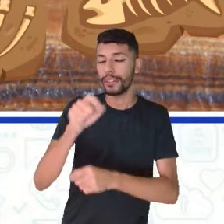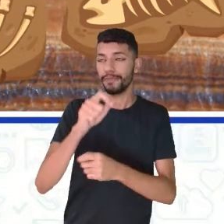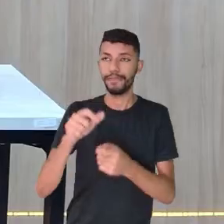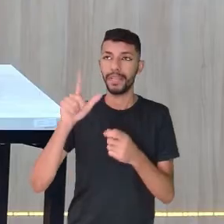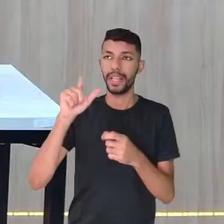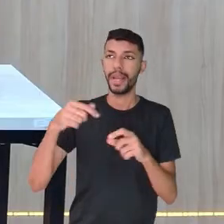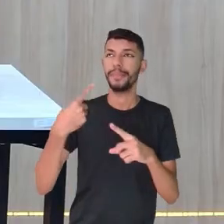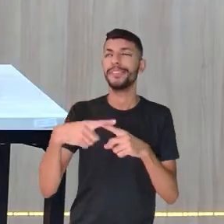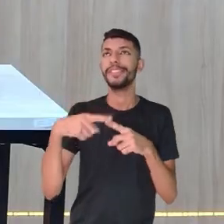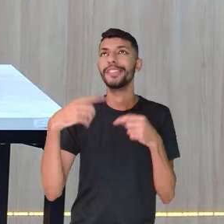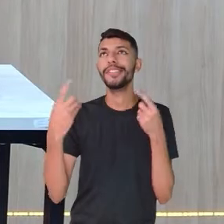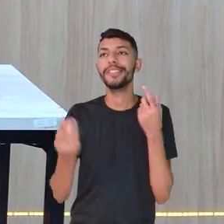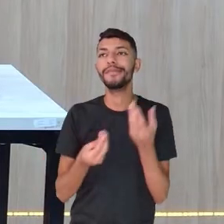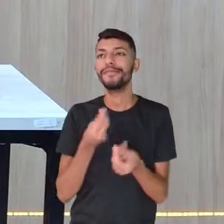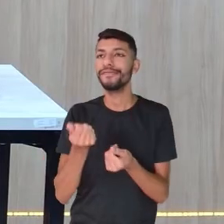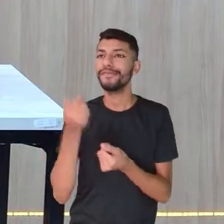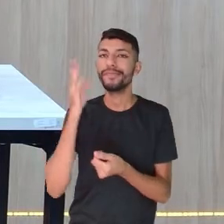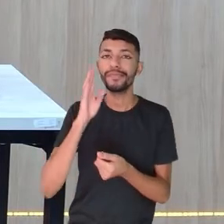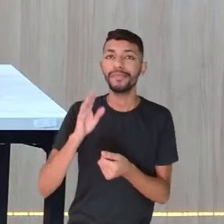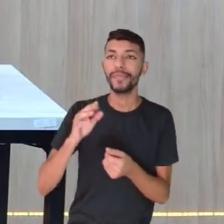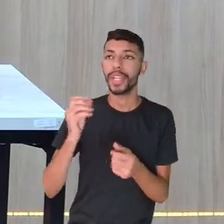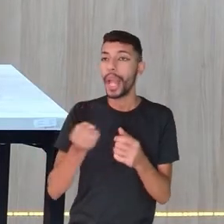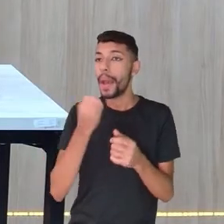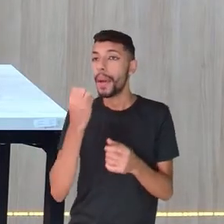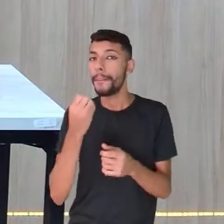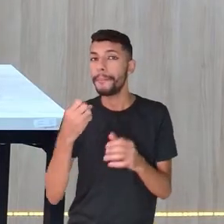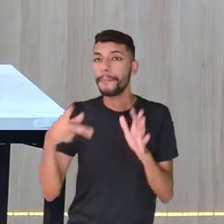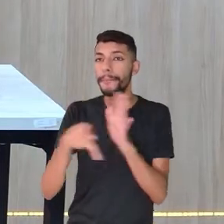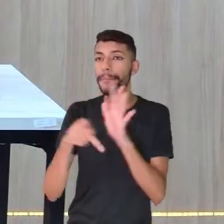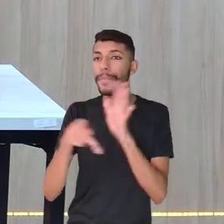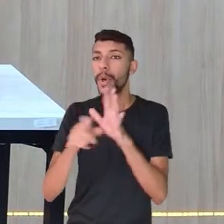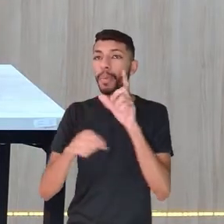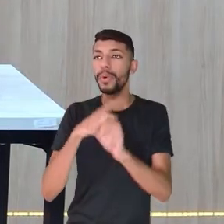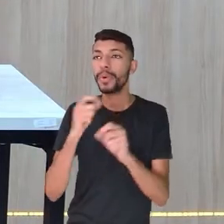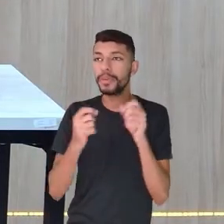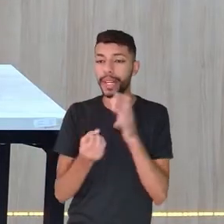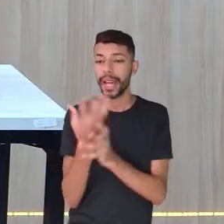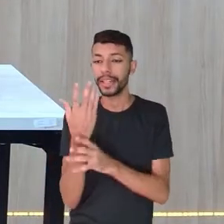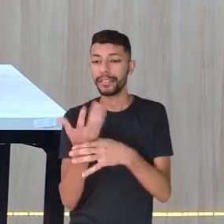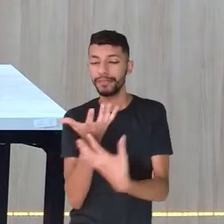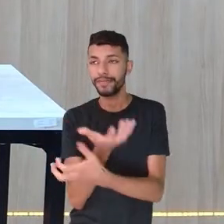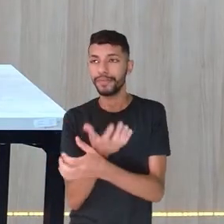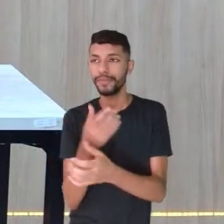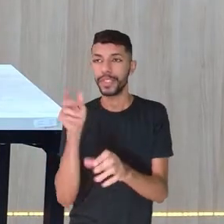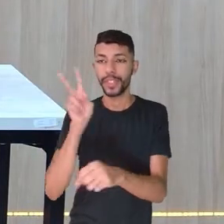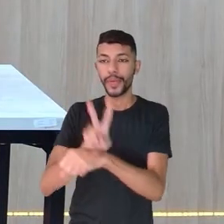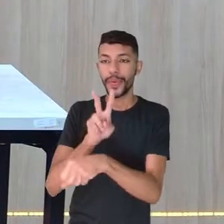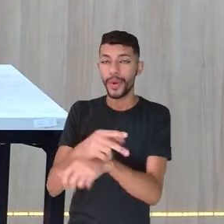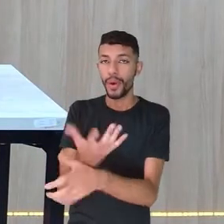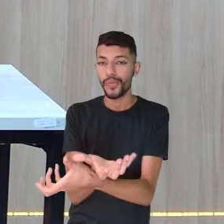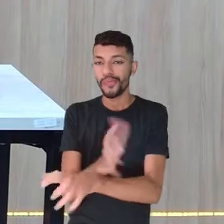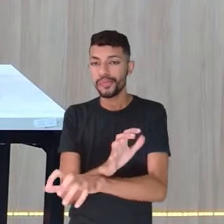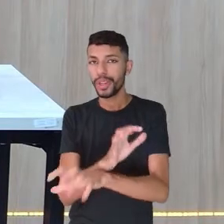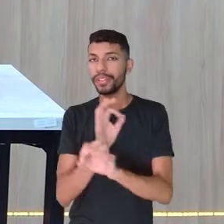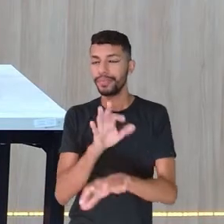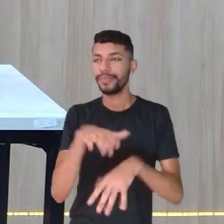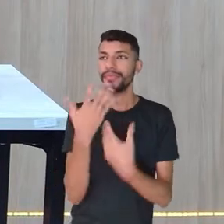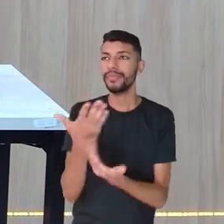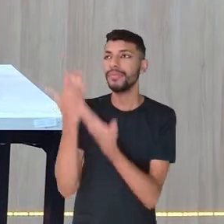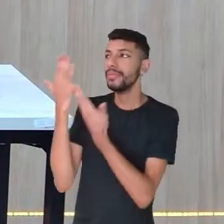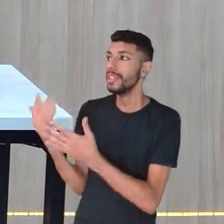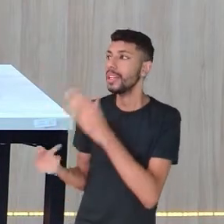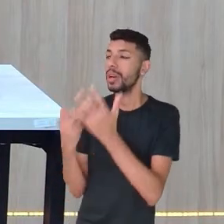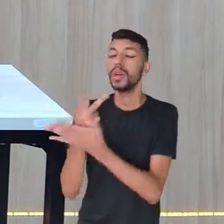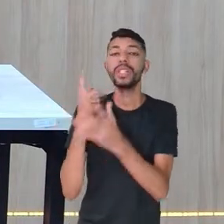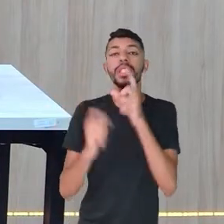bem legal para a formação aí dos fósseis. A fossilização ocorre em rochas sedimentares.